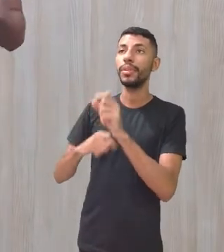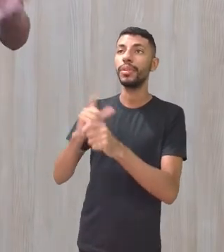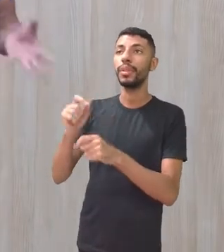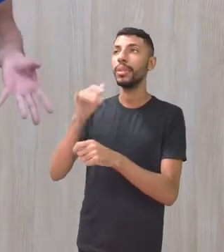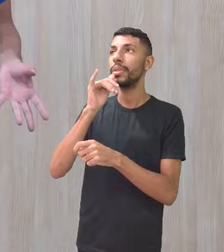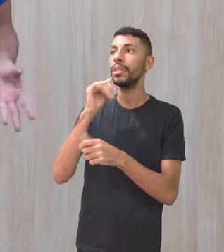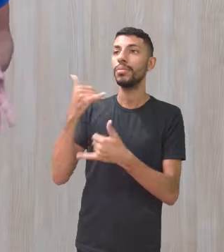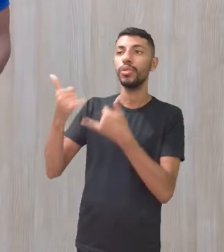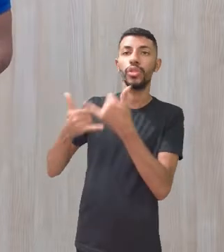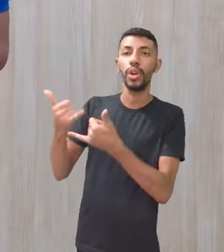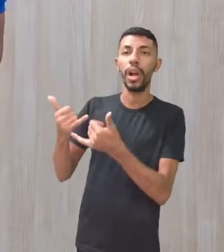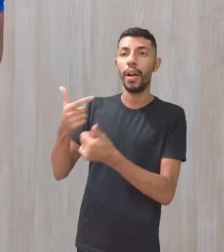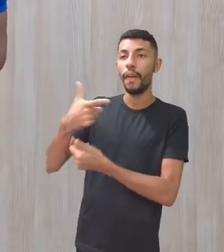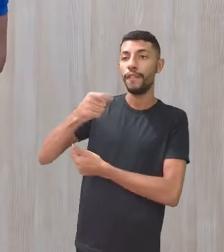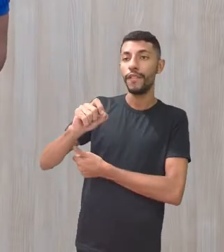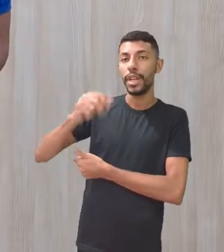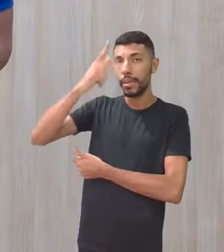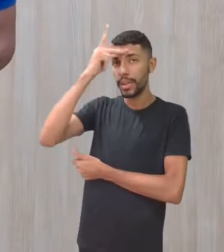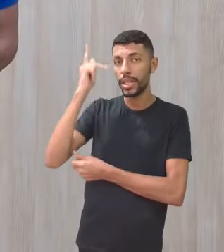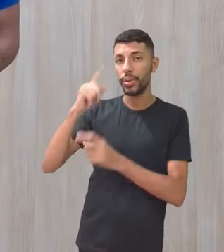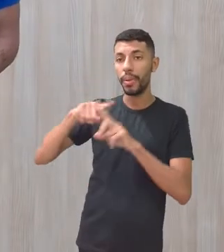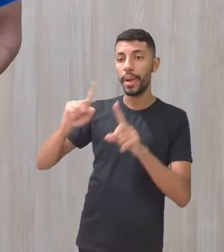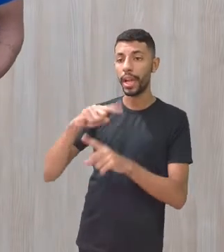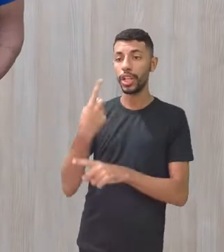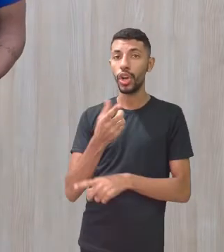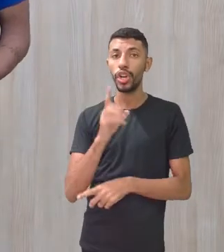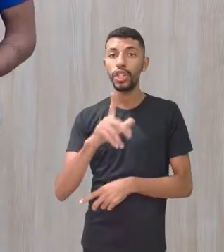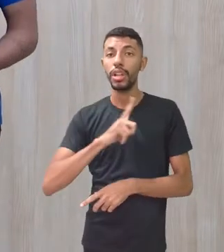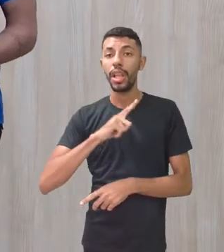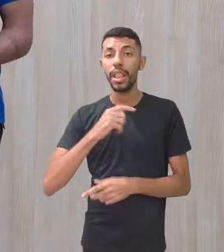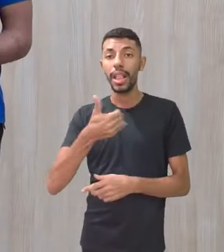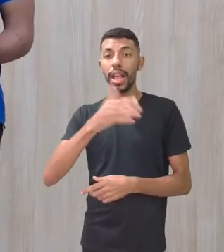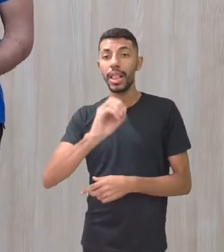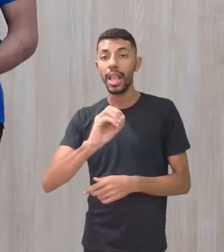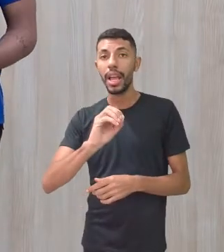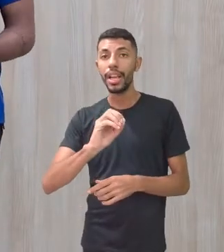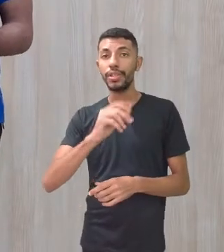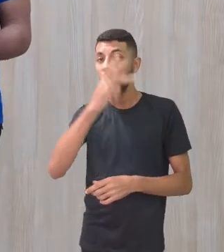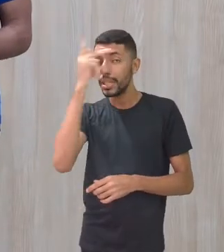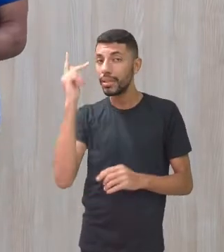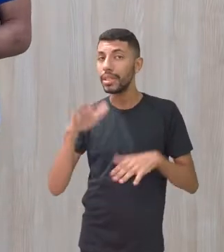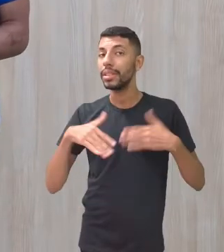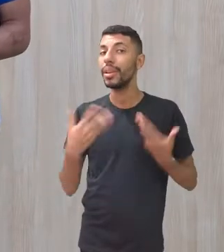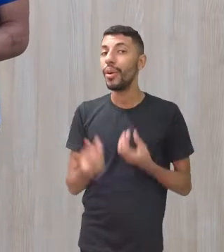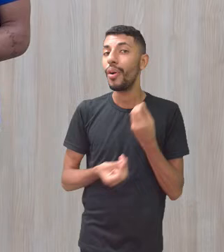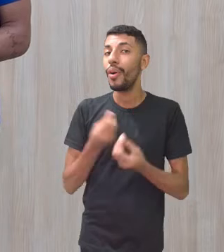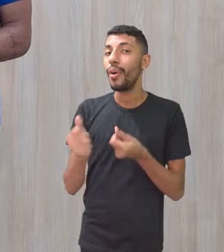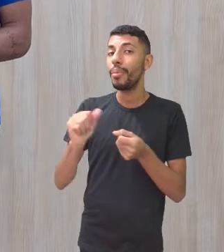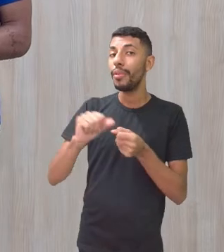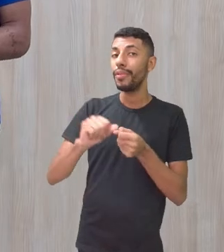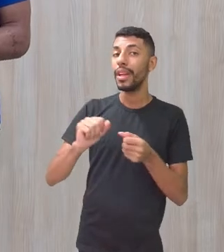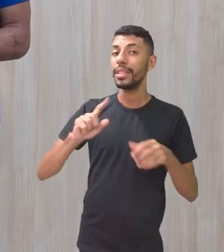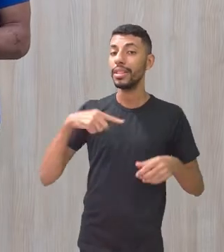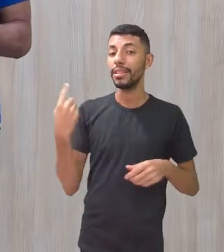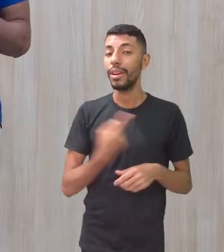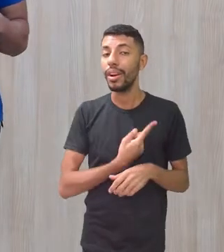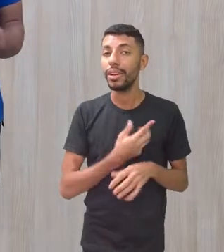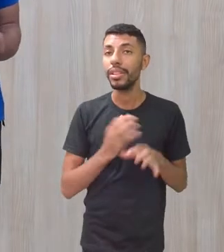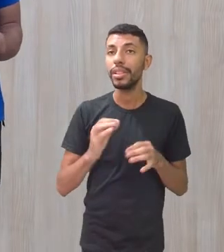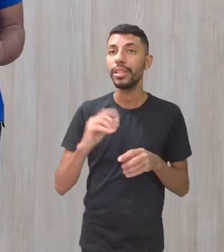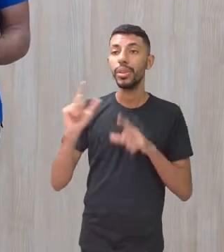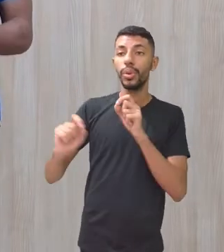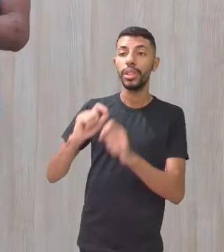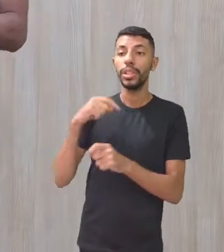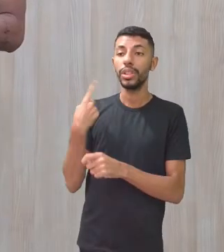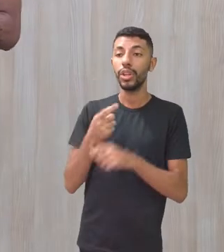20 pessoas, mas a gente só tem 10. E aí? Como é que a gente vai fazer para a nossa realidade. O que é que a gente pode pegar dessa